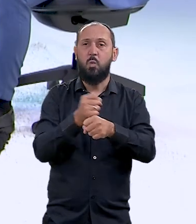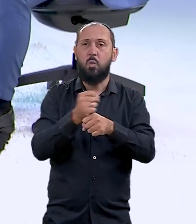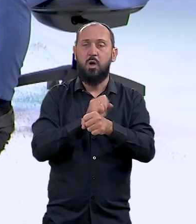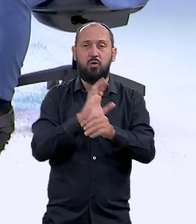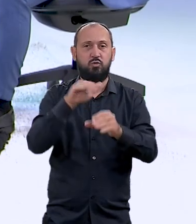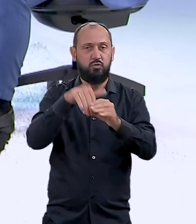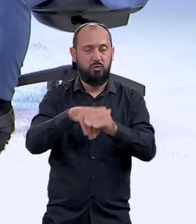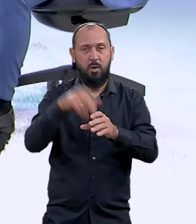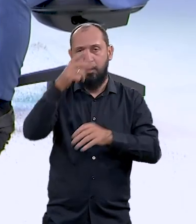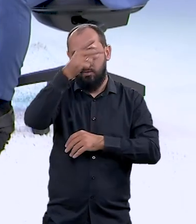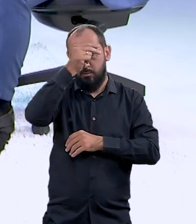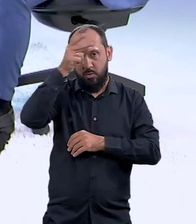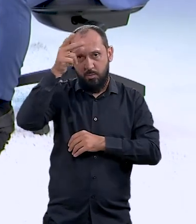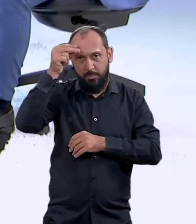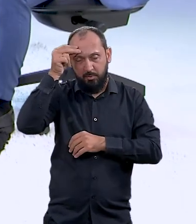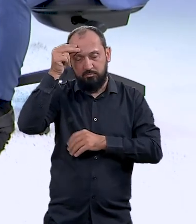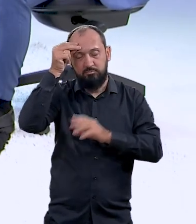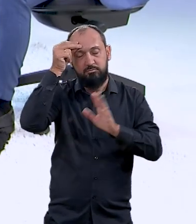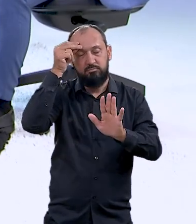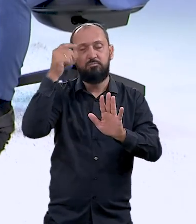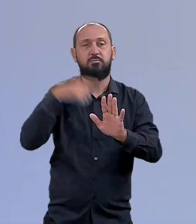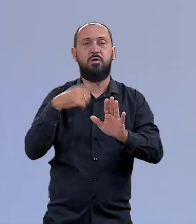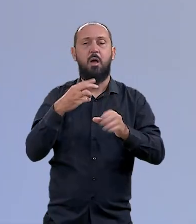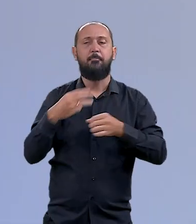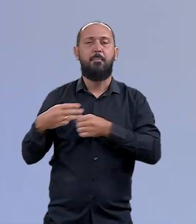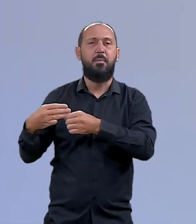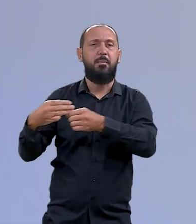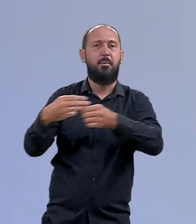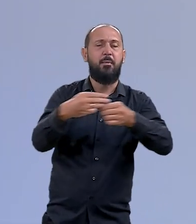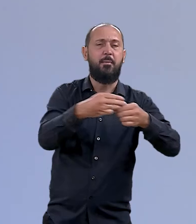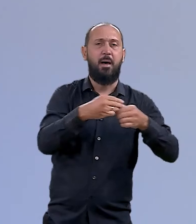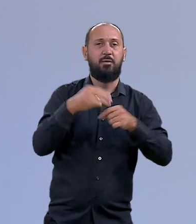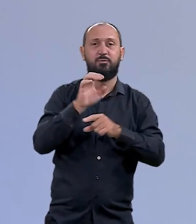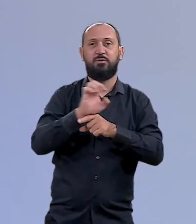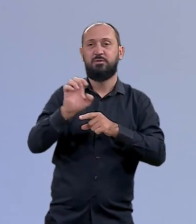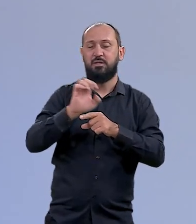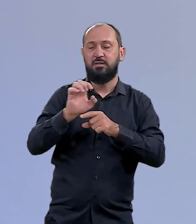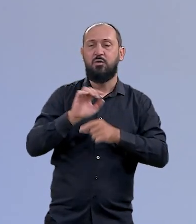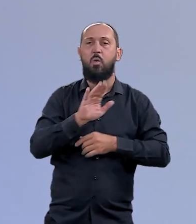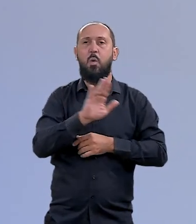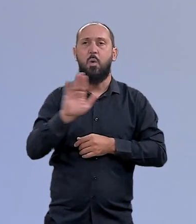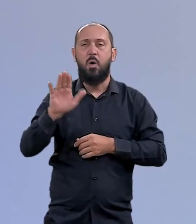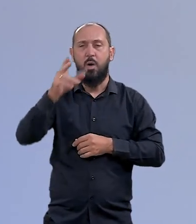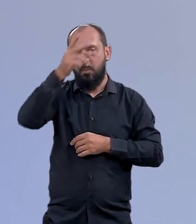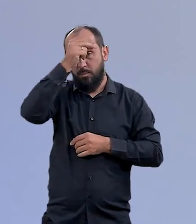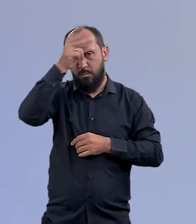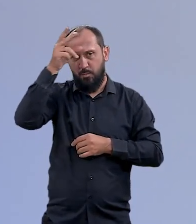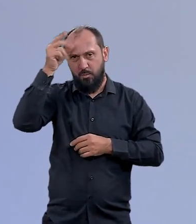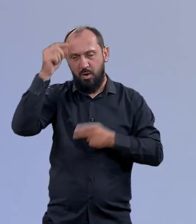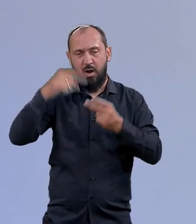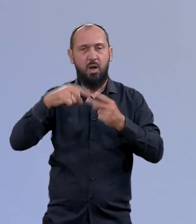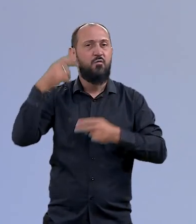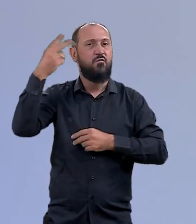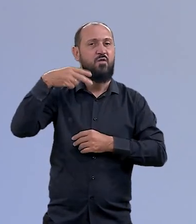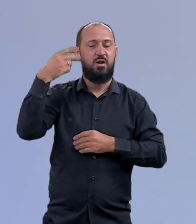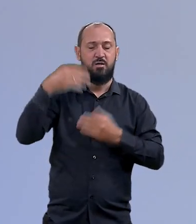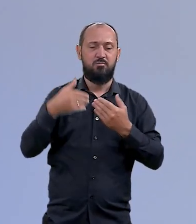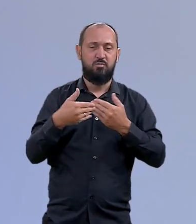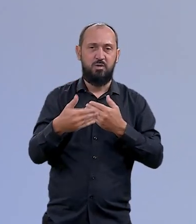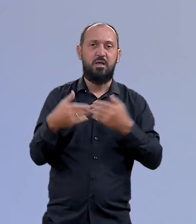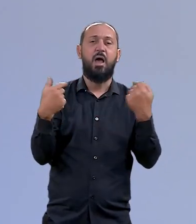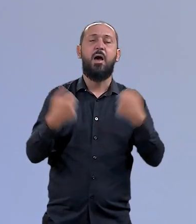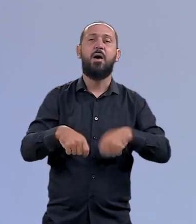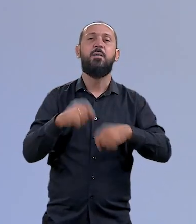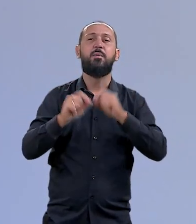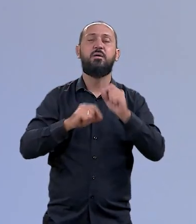dias atuais? Bom, nós estamos necessariamente num ano de eleições municipais, né? Eleições municipais ocorrendo em todos os municípios do estado, né?